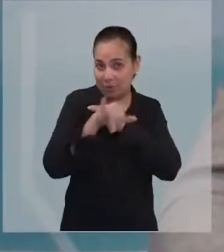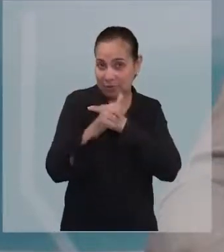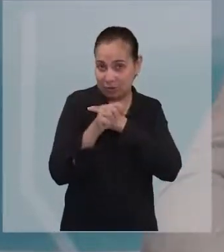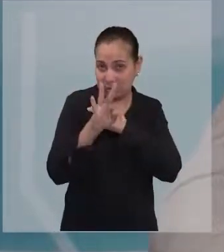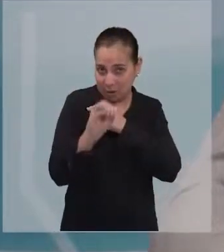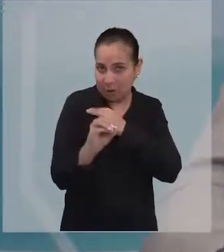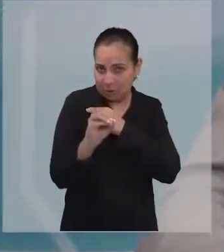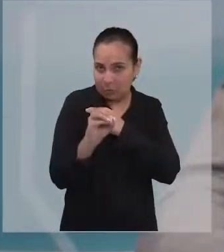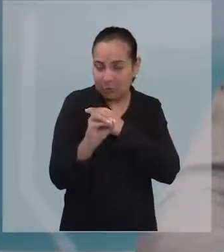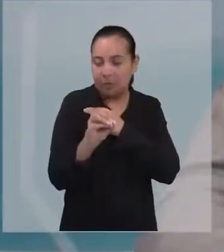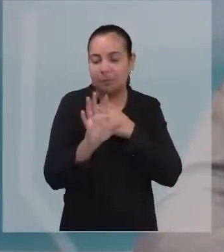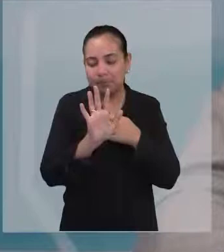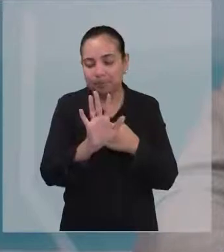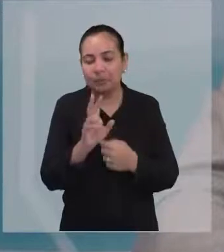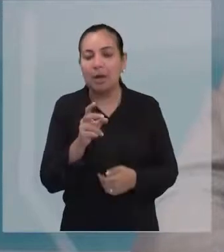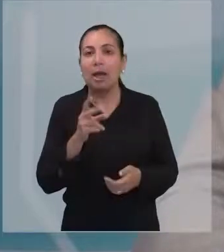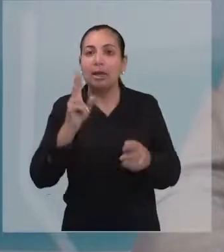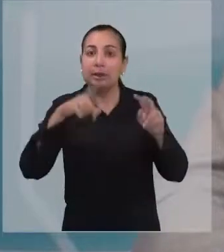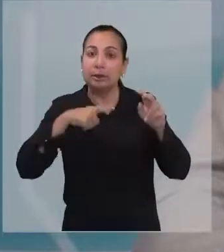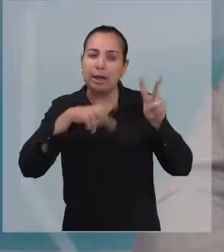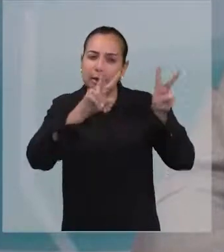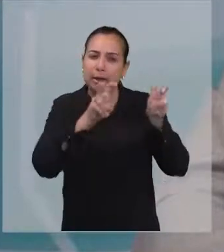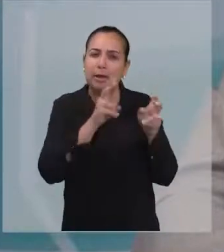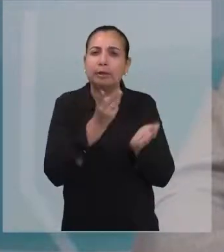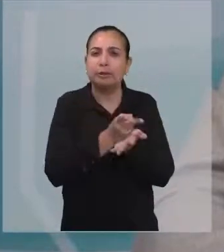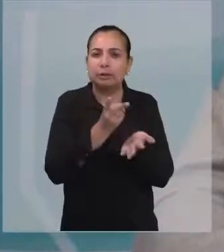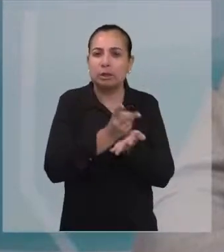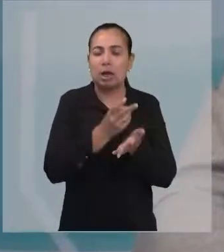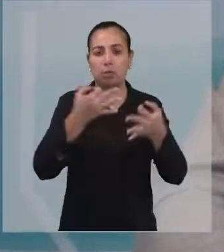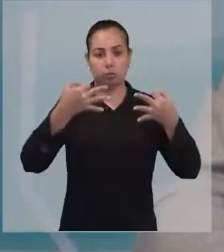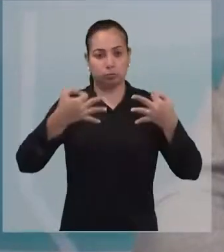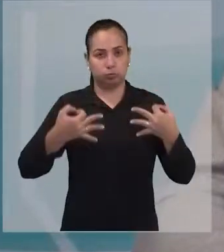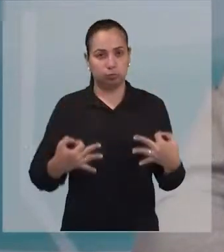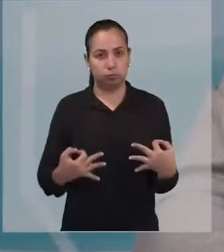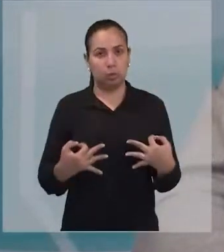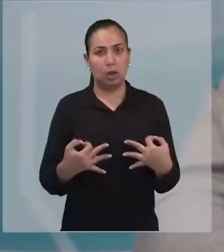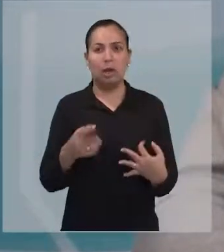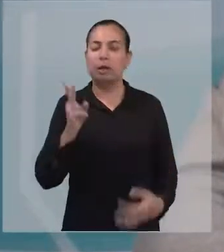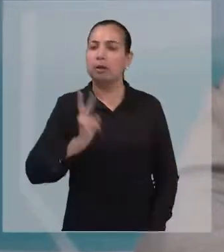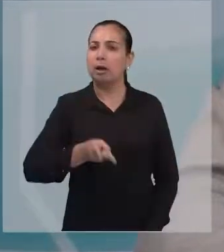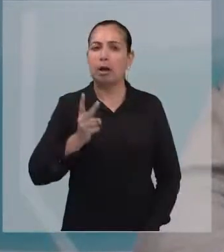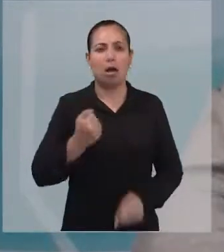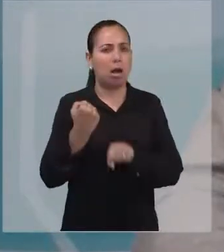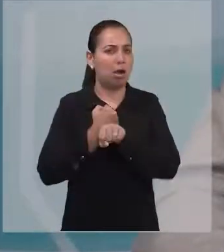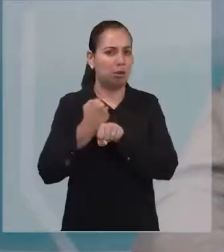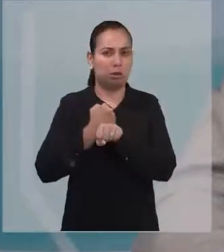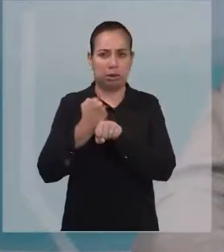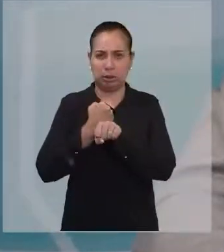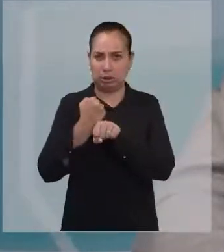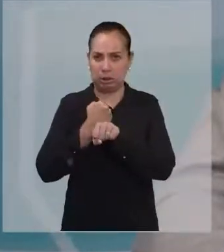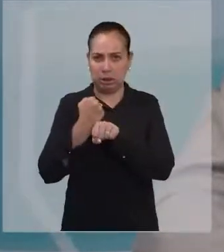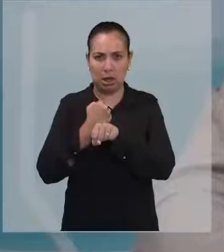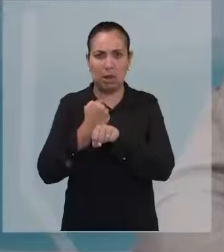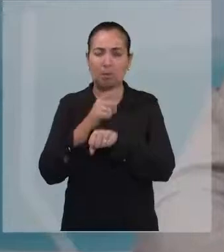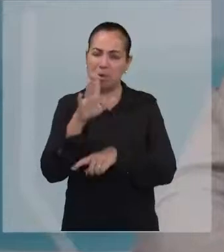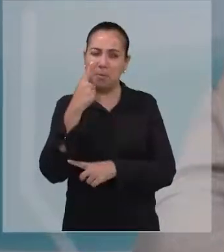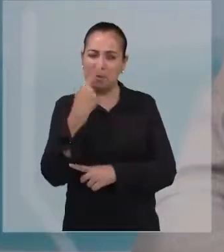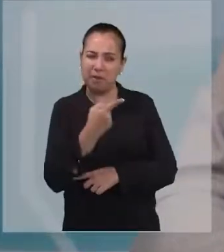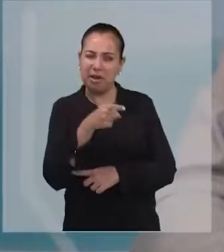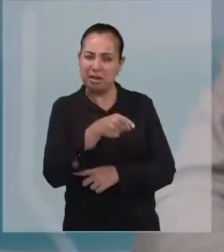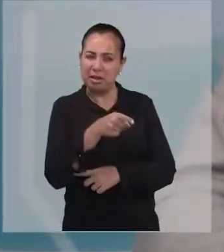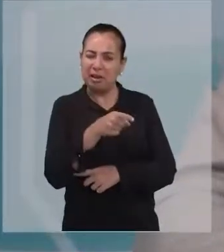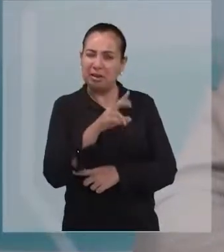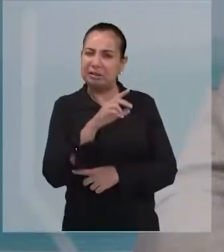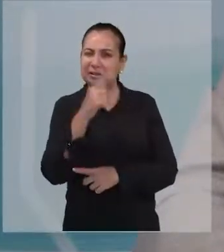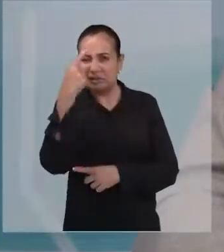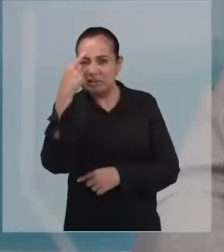extensão. Essa questão vem sendo discutida da imparcialidade do juiz Moro há muito tempo. Há muito tempo vem sendo questionada. Aqui, você